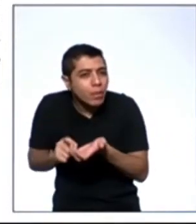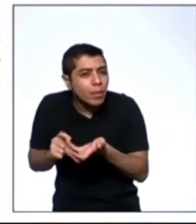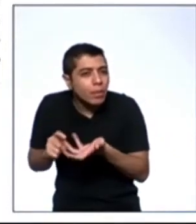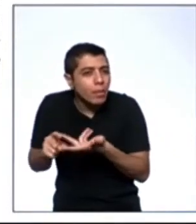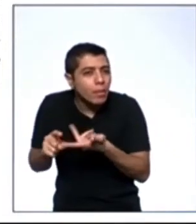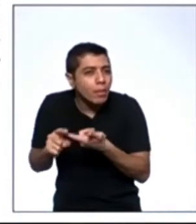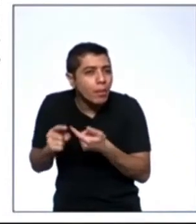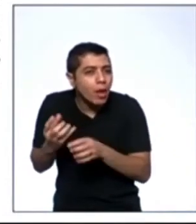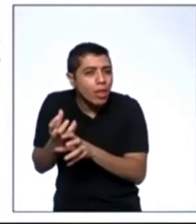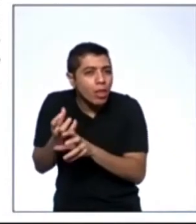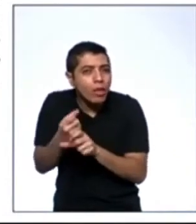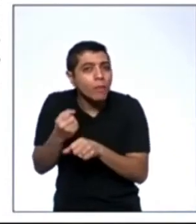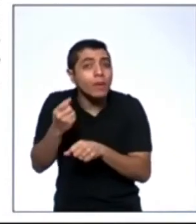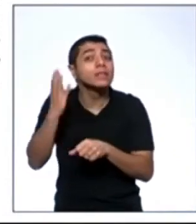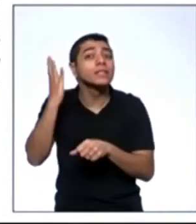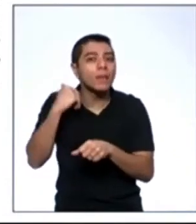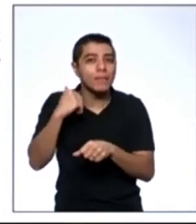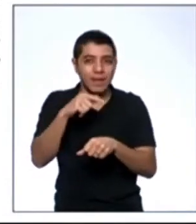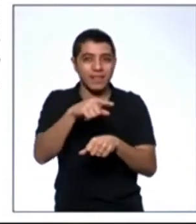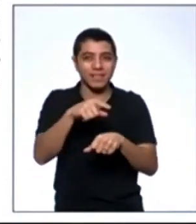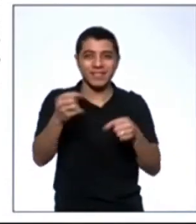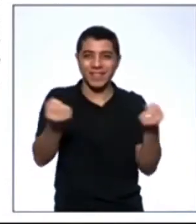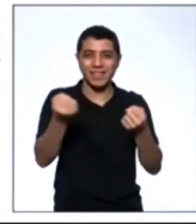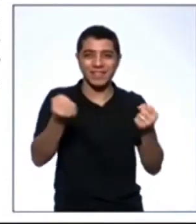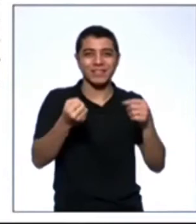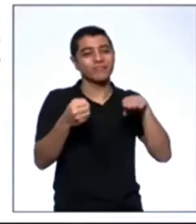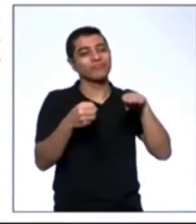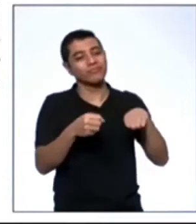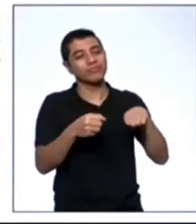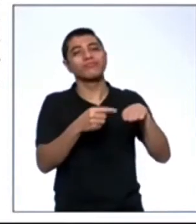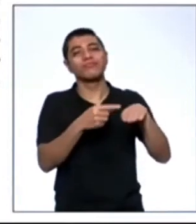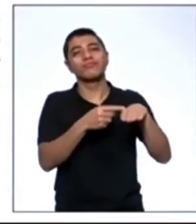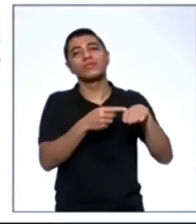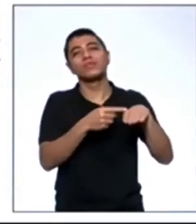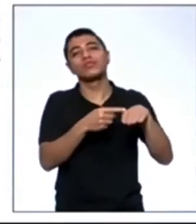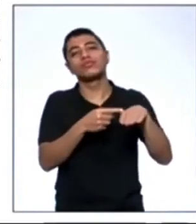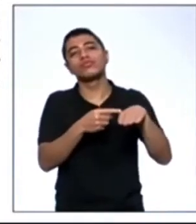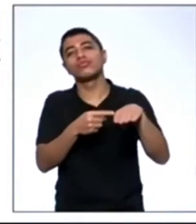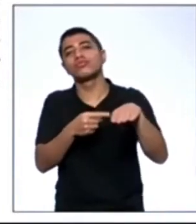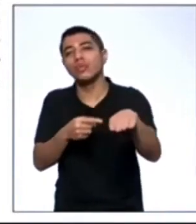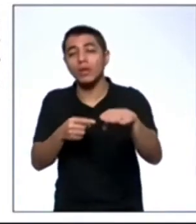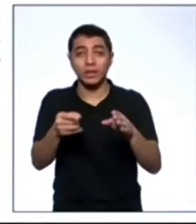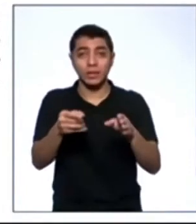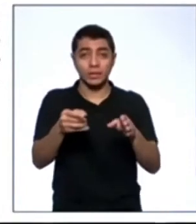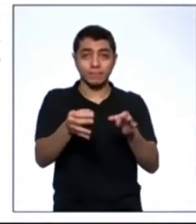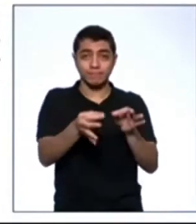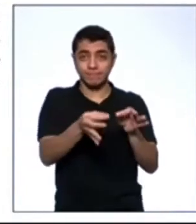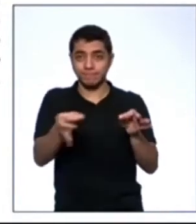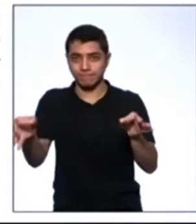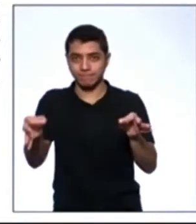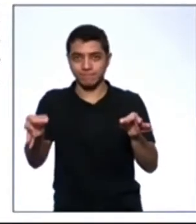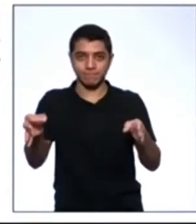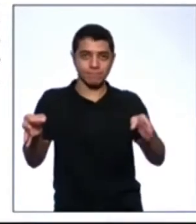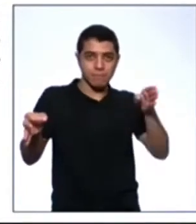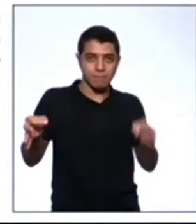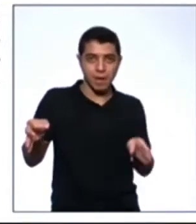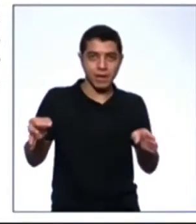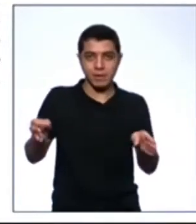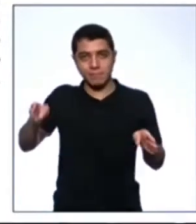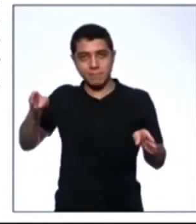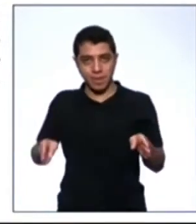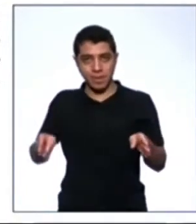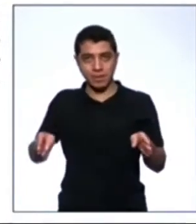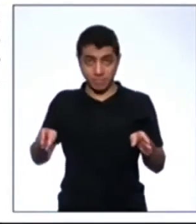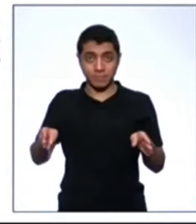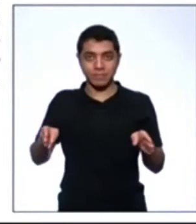né? Cronometrava-se o tempo que o veículo levava para percorrer tal distância entre duas faixas fixas, cuja distância era